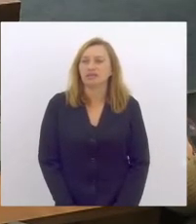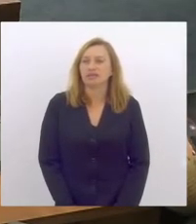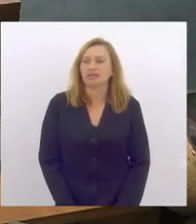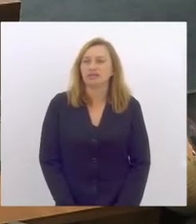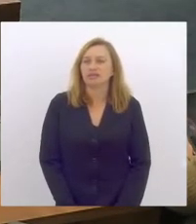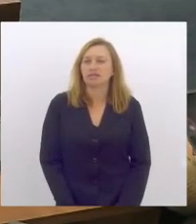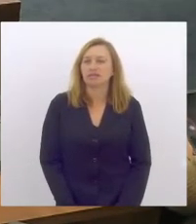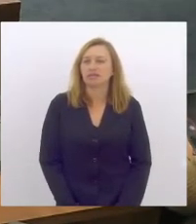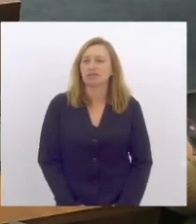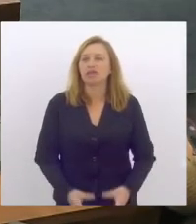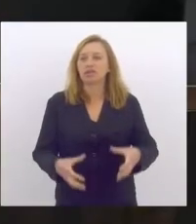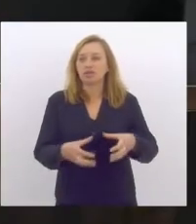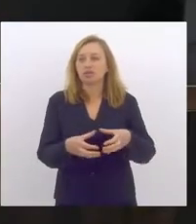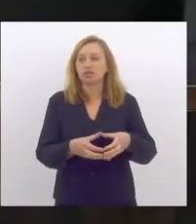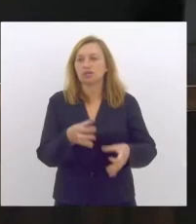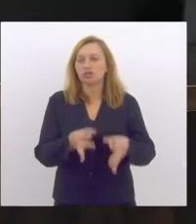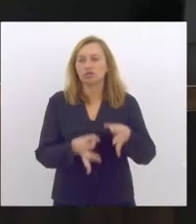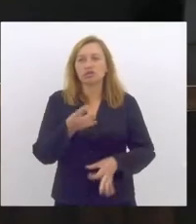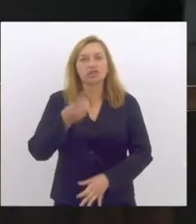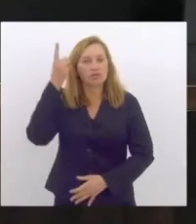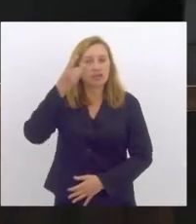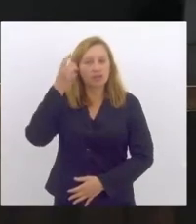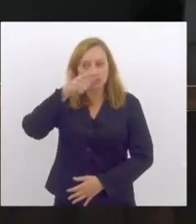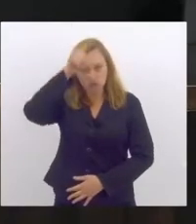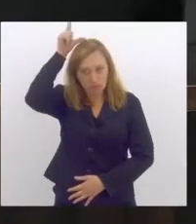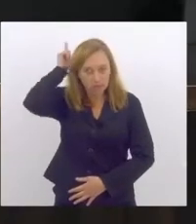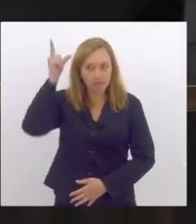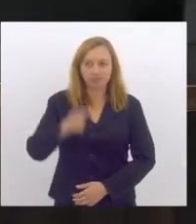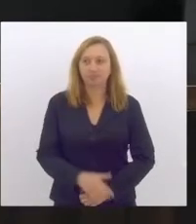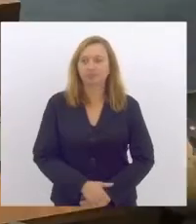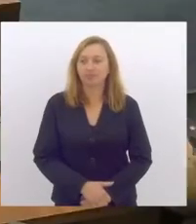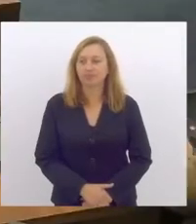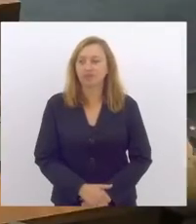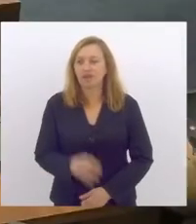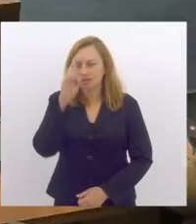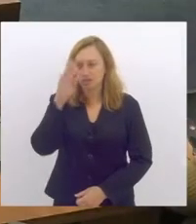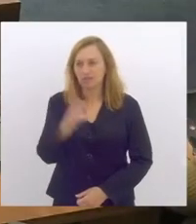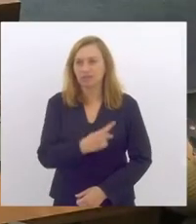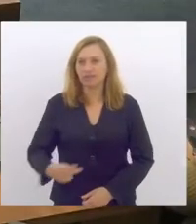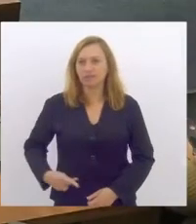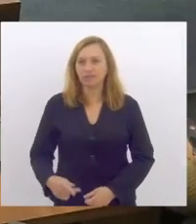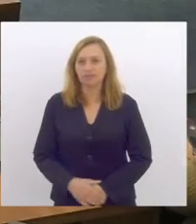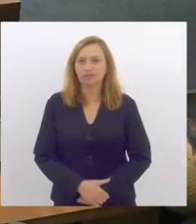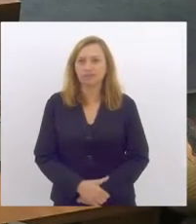Para emitir parecer pela Comissão de Constituição e Justiça, deputado Luiz Paulo. Senhor presidente,